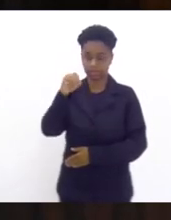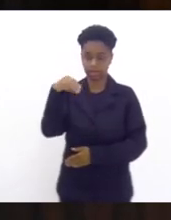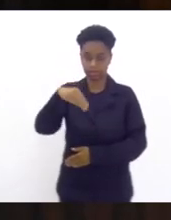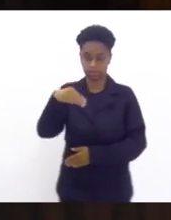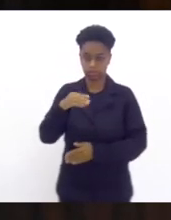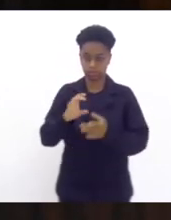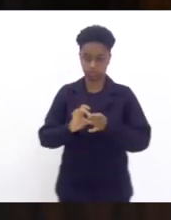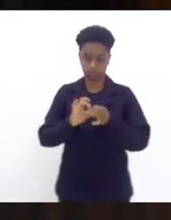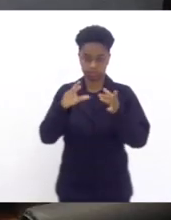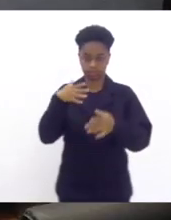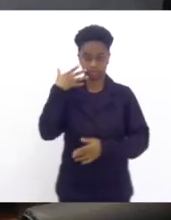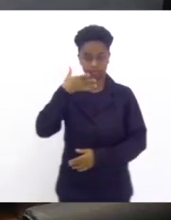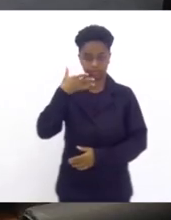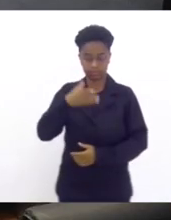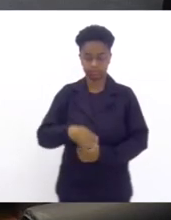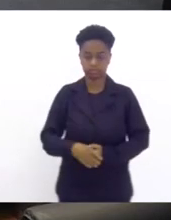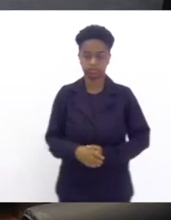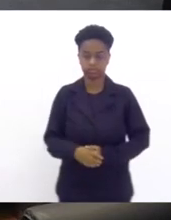minutos